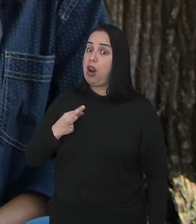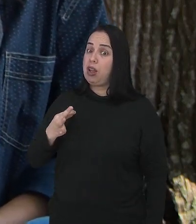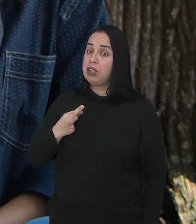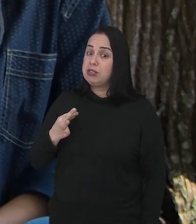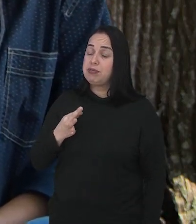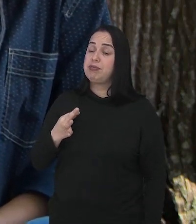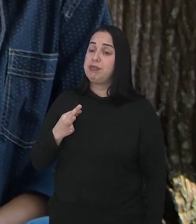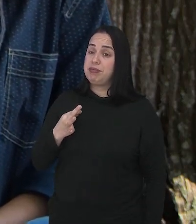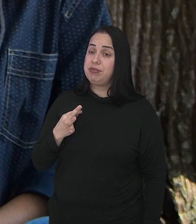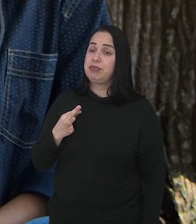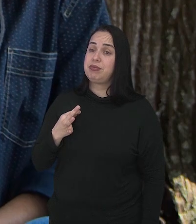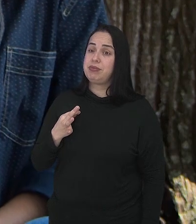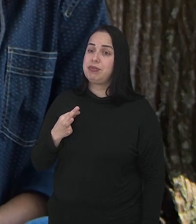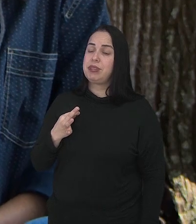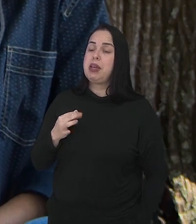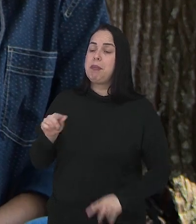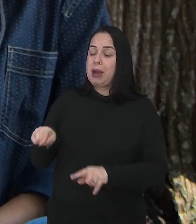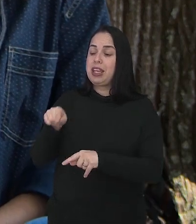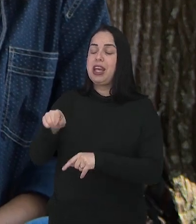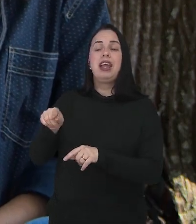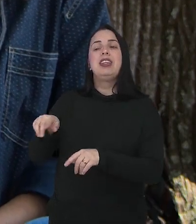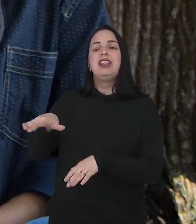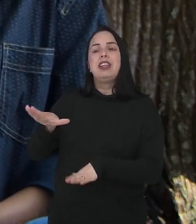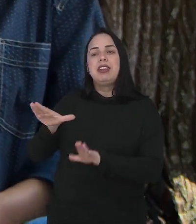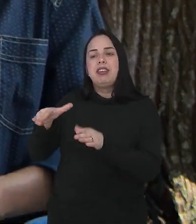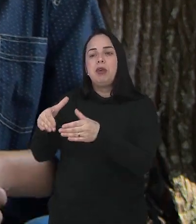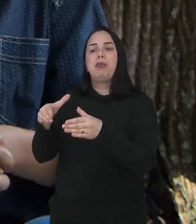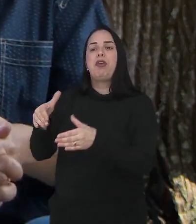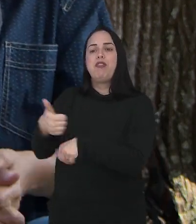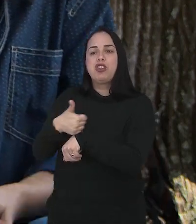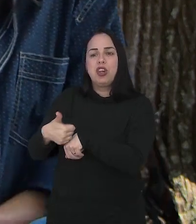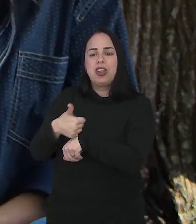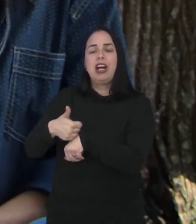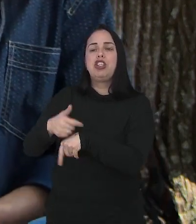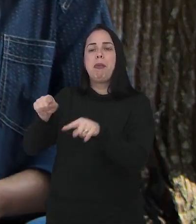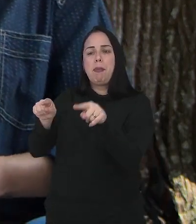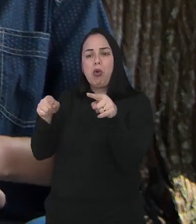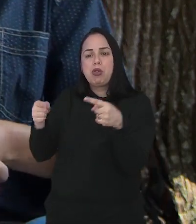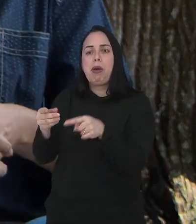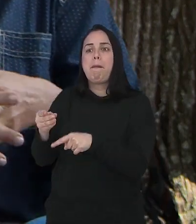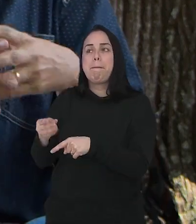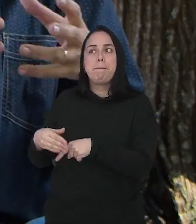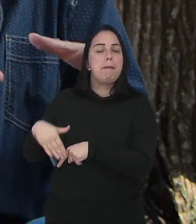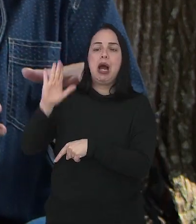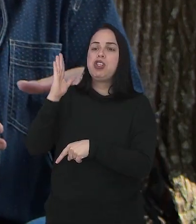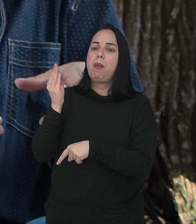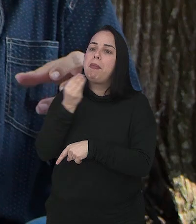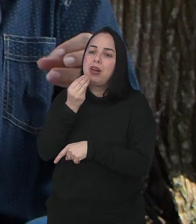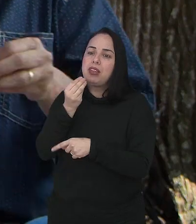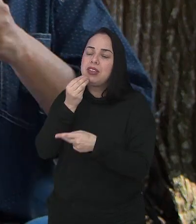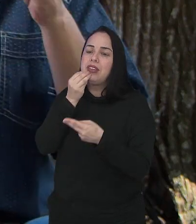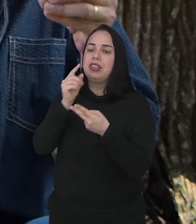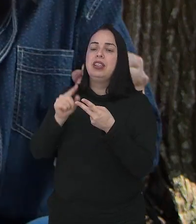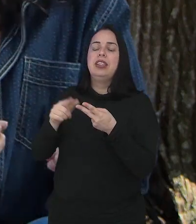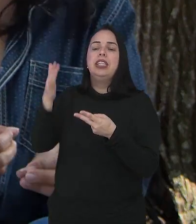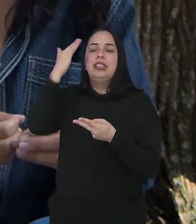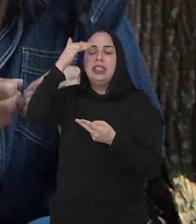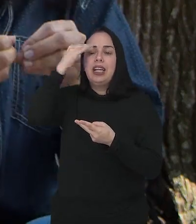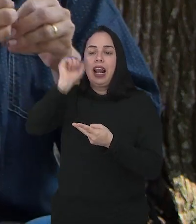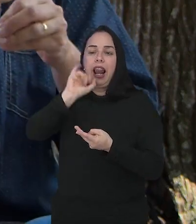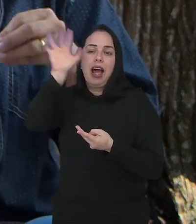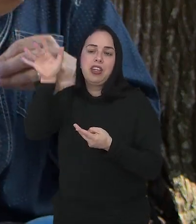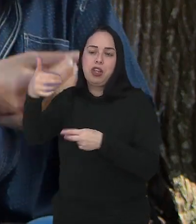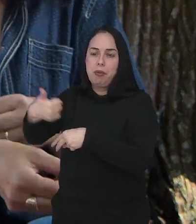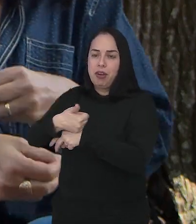para que a classe musical do Vale do Paraíba tivesse mais oportunidade, pudesse entender sobre a